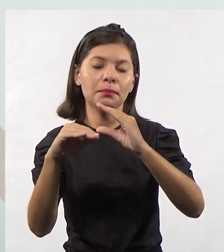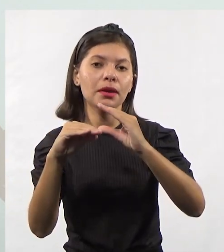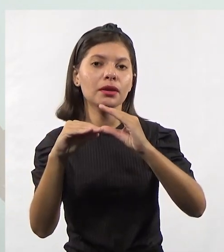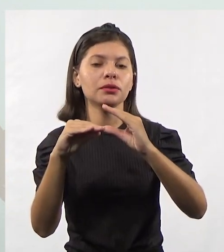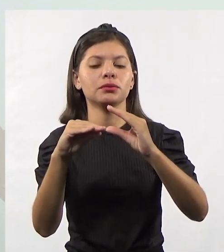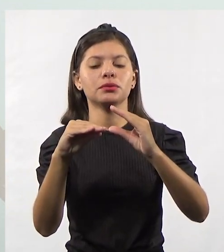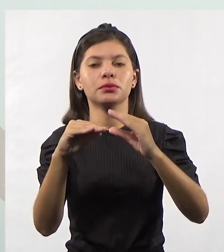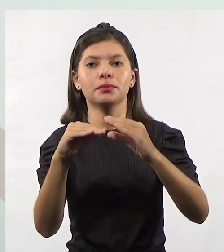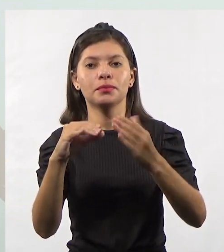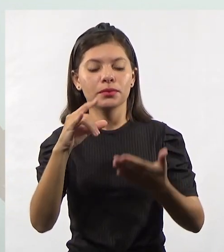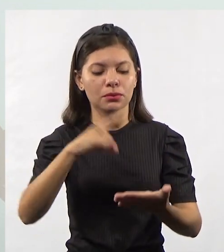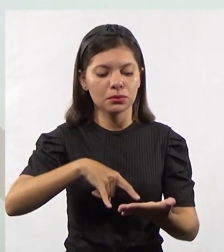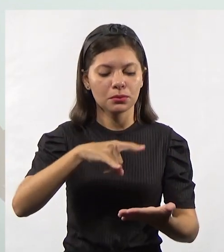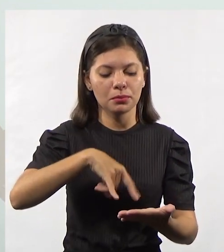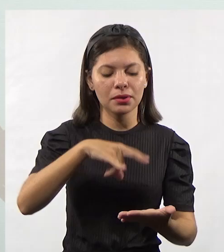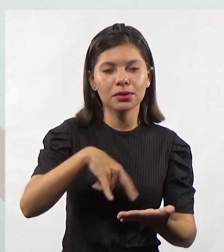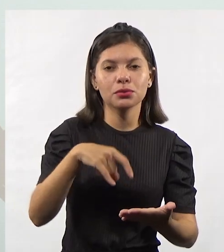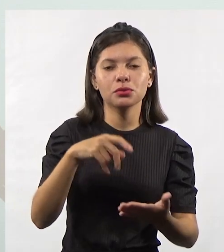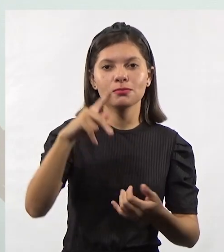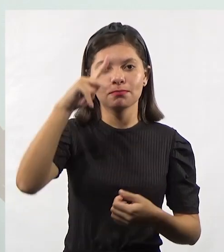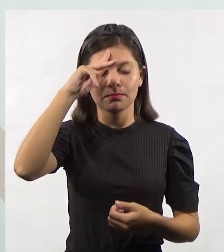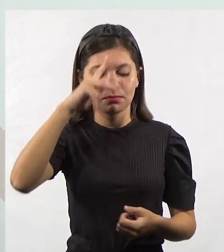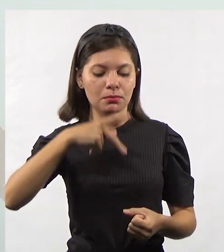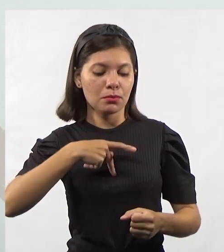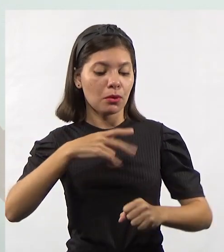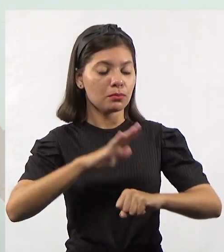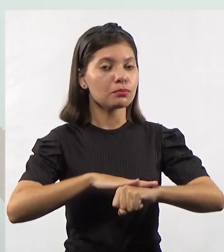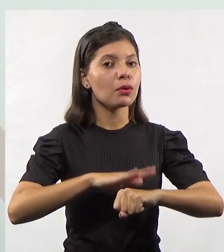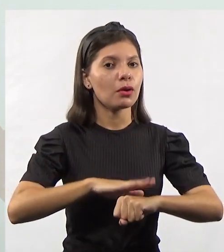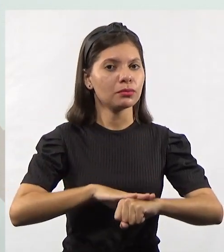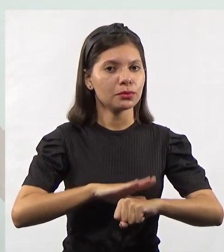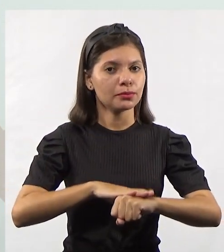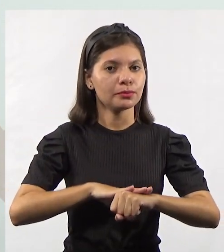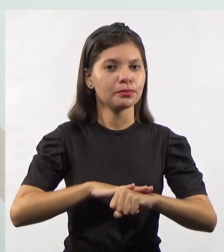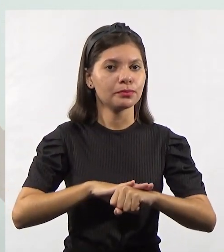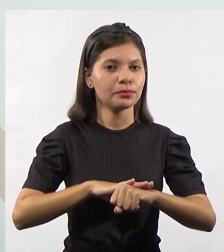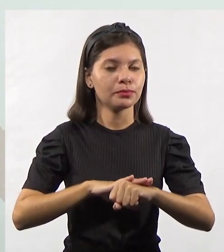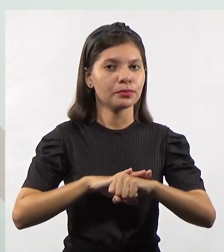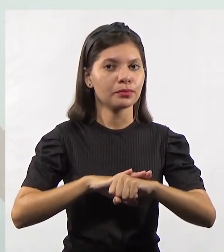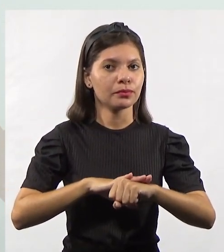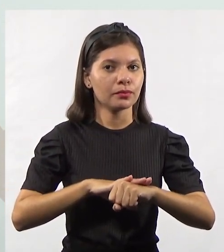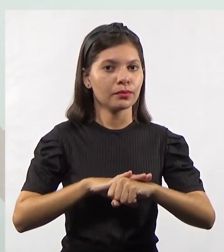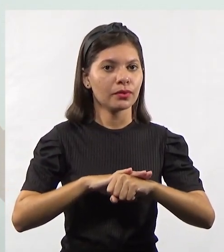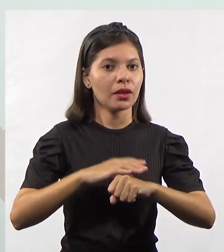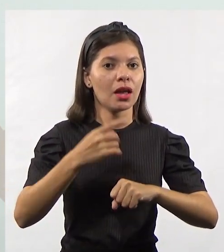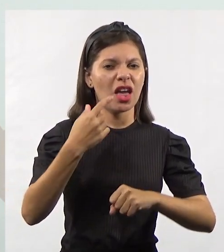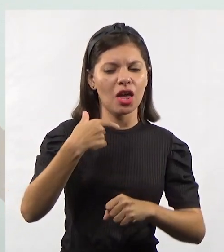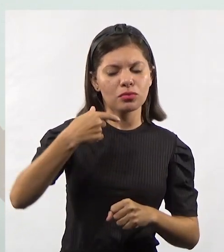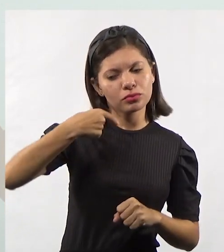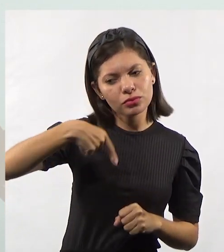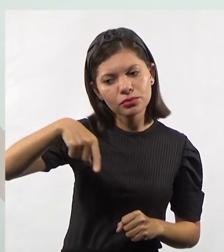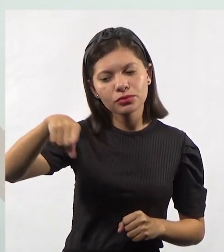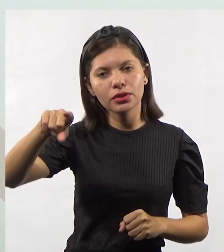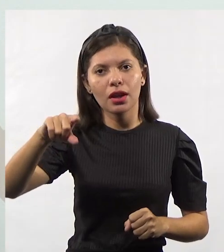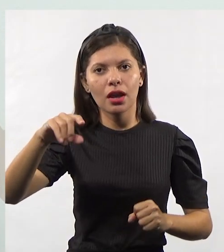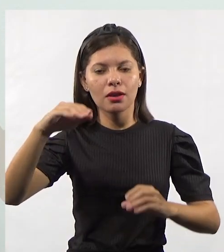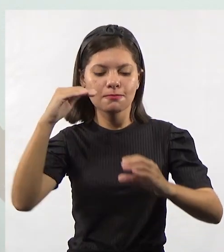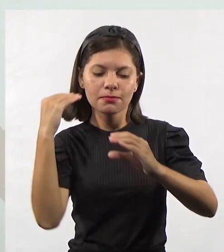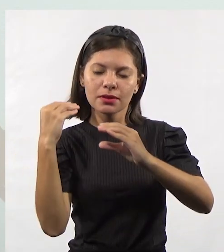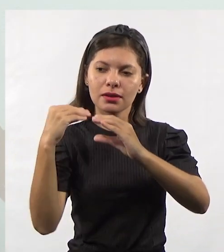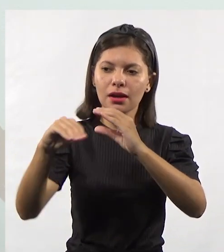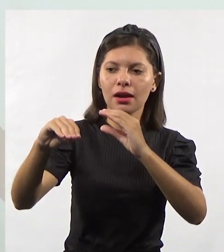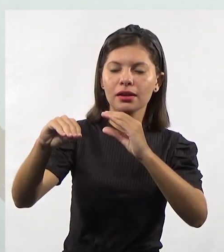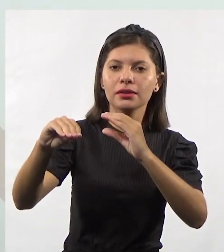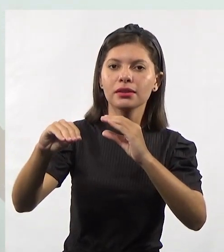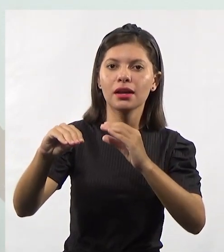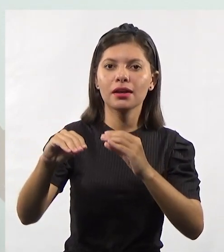documentos mas que são particulares ou seja não são públicos só Quem enviou e quem recebeu é que tem acesso a esse